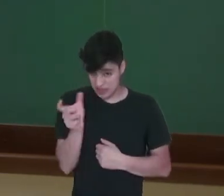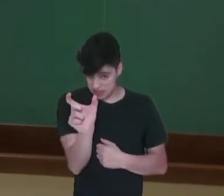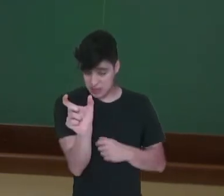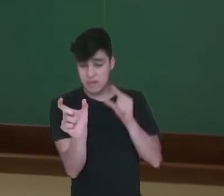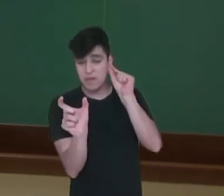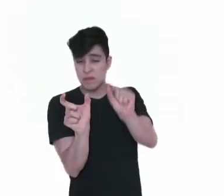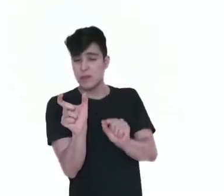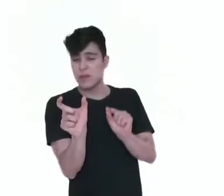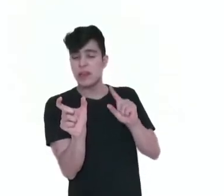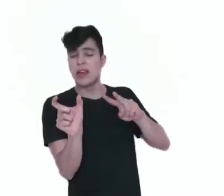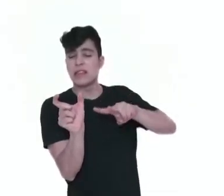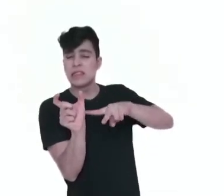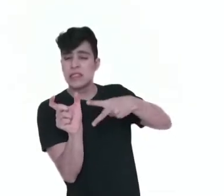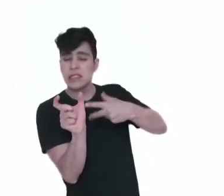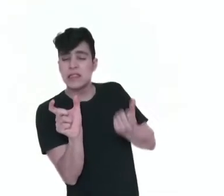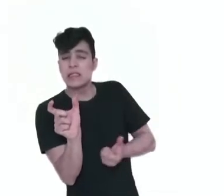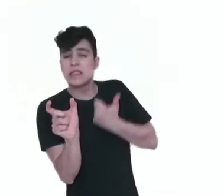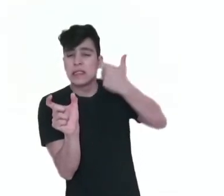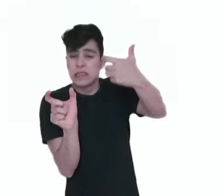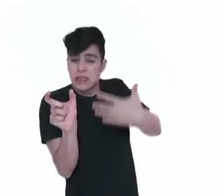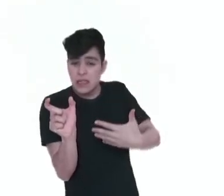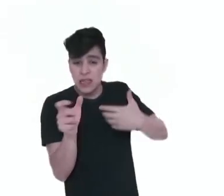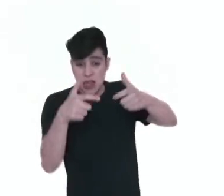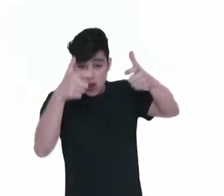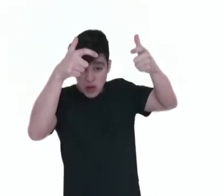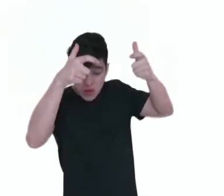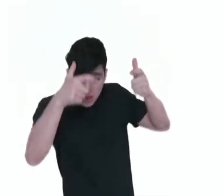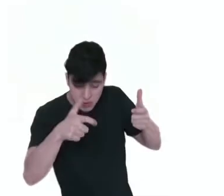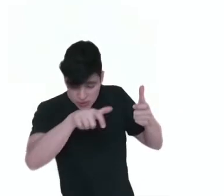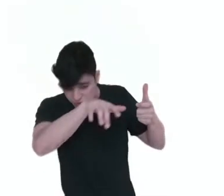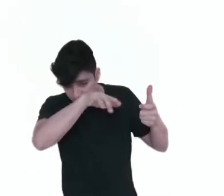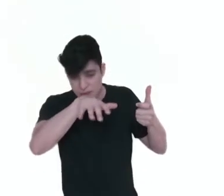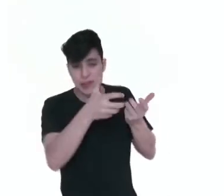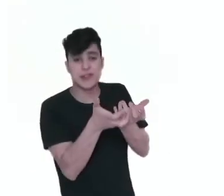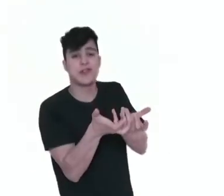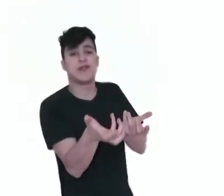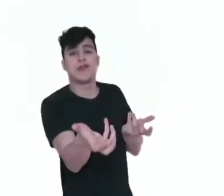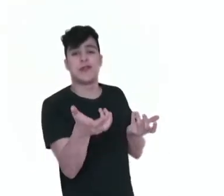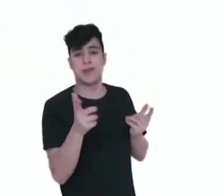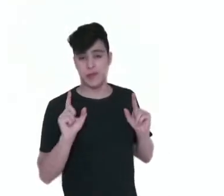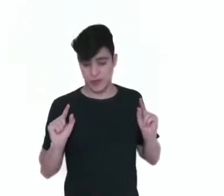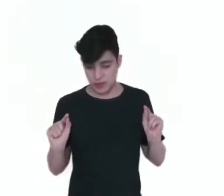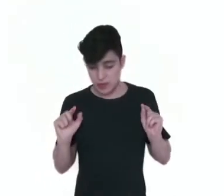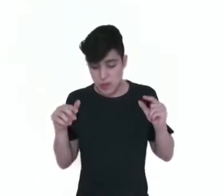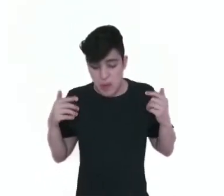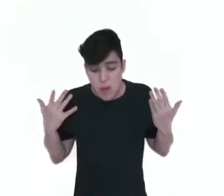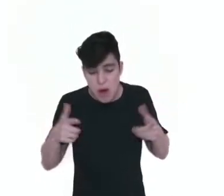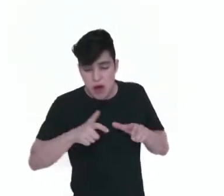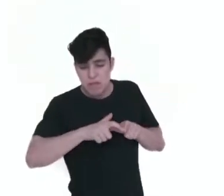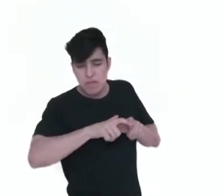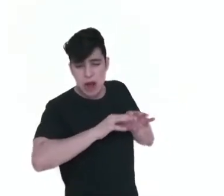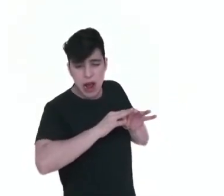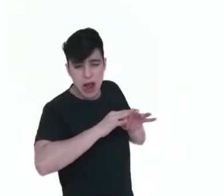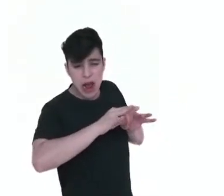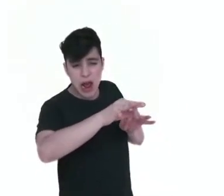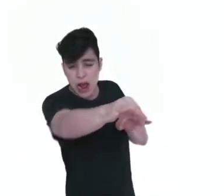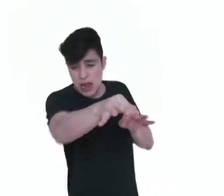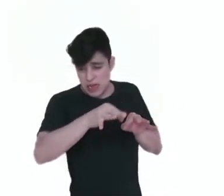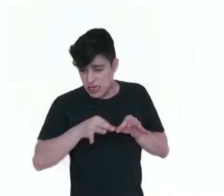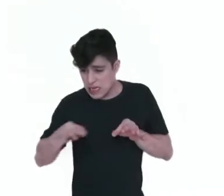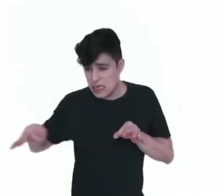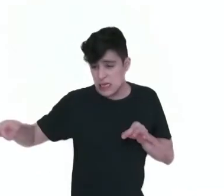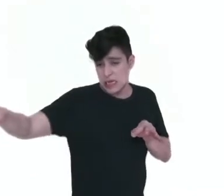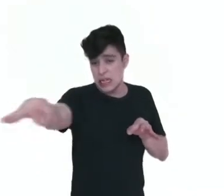se referir à cobertura vegetal de um espaço geográfico. Então, qual é a cobertura vegetal